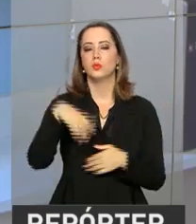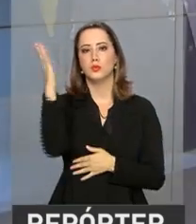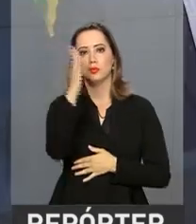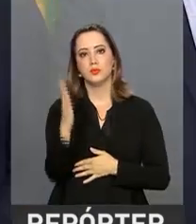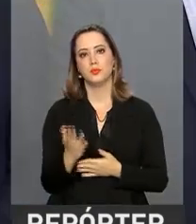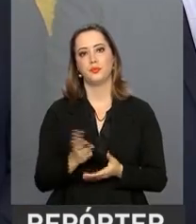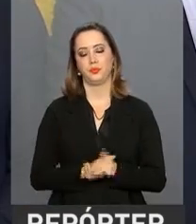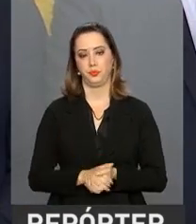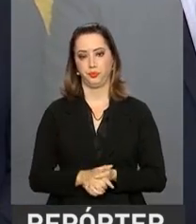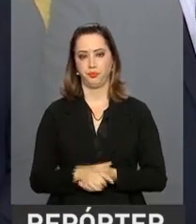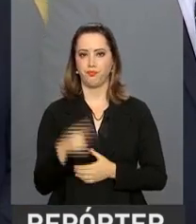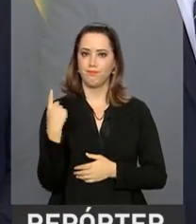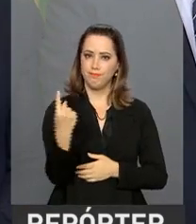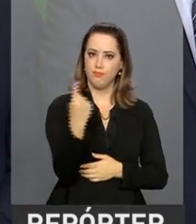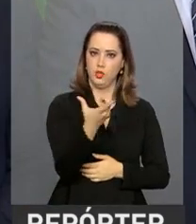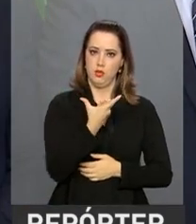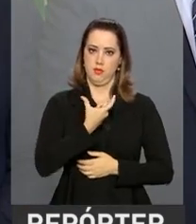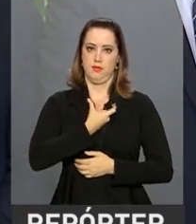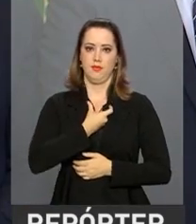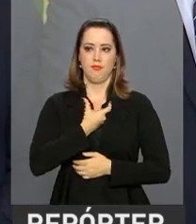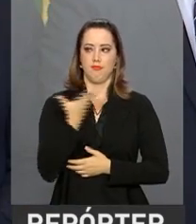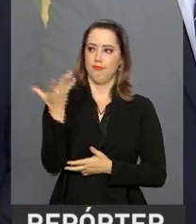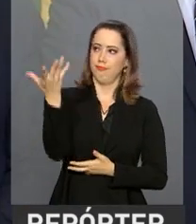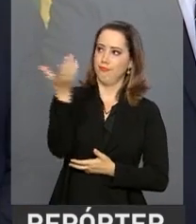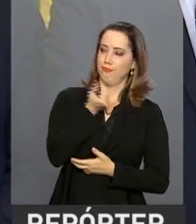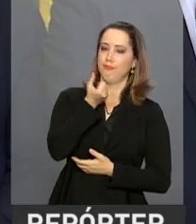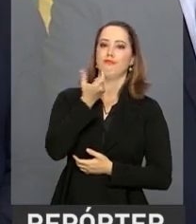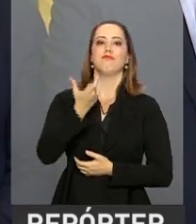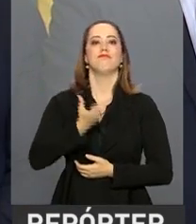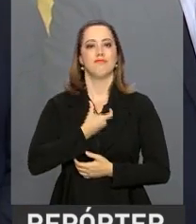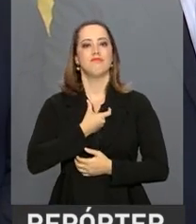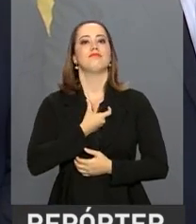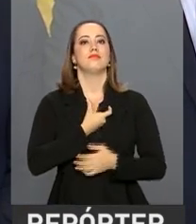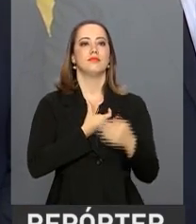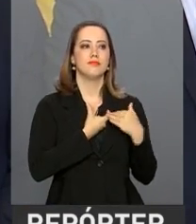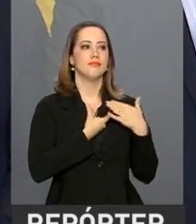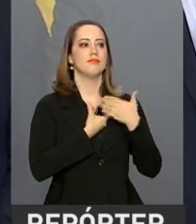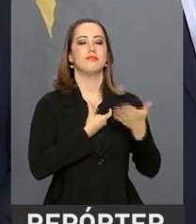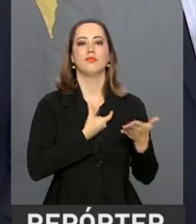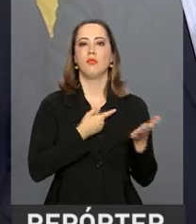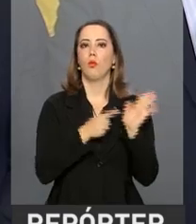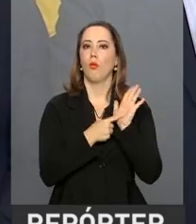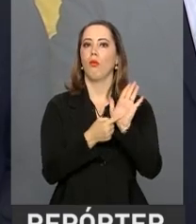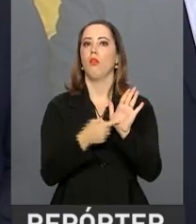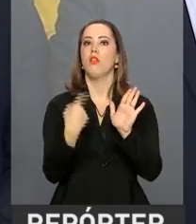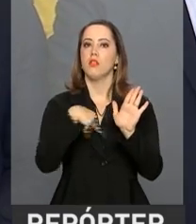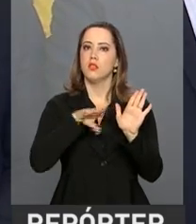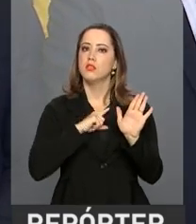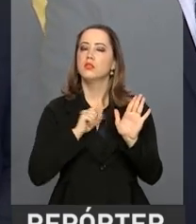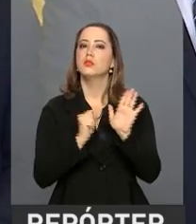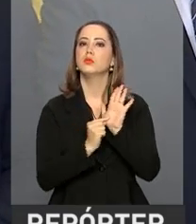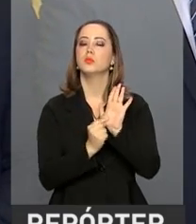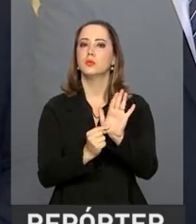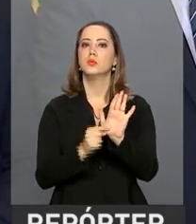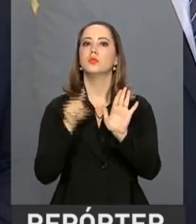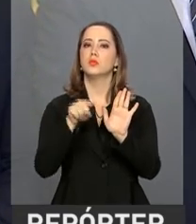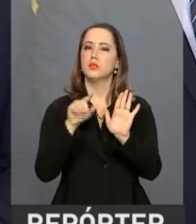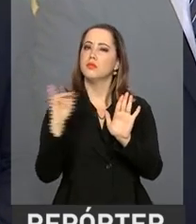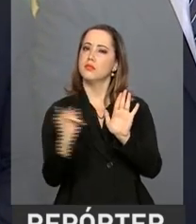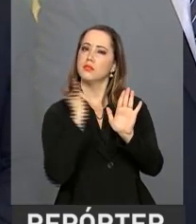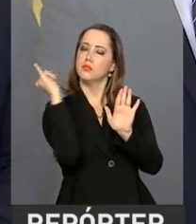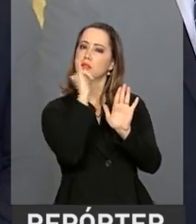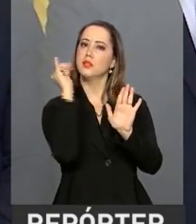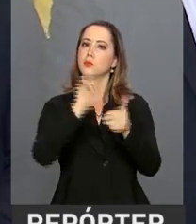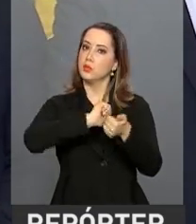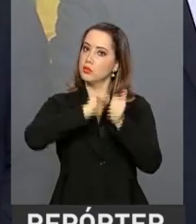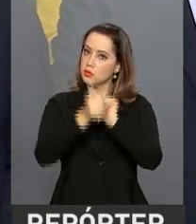Brasil cada medalha que nós ganharmos que nós exibirmos nós vamos revelar a pujança do Esporte no